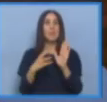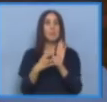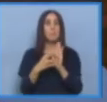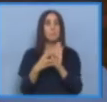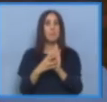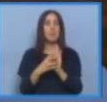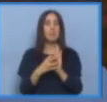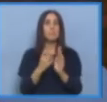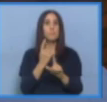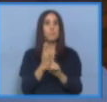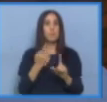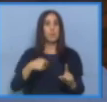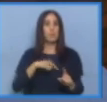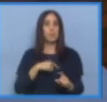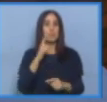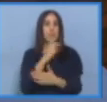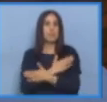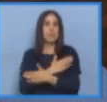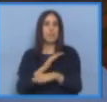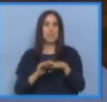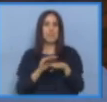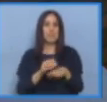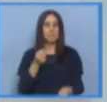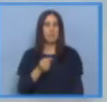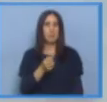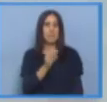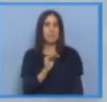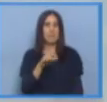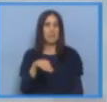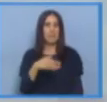marca deve-se muito à nossa querida amiga pastora Sandra Reis,